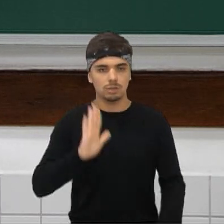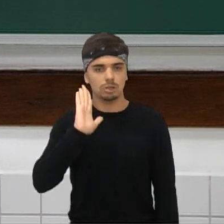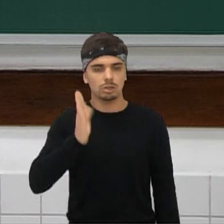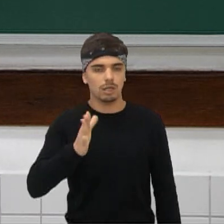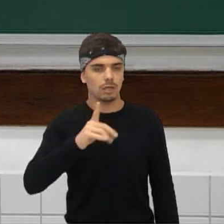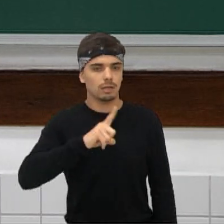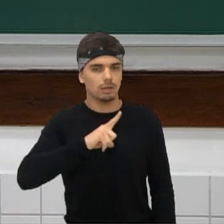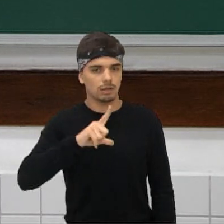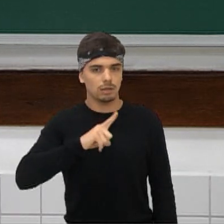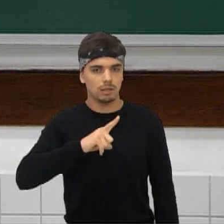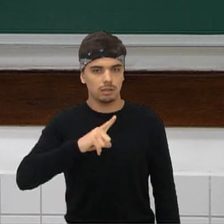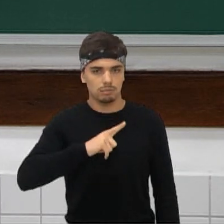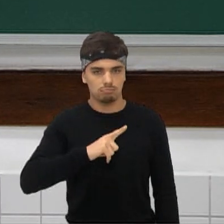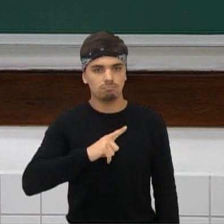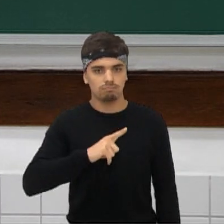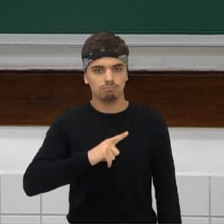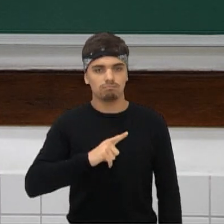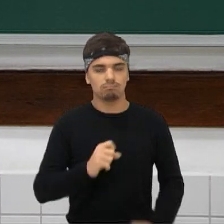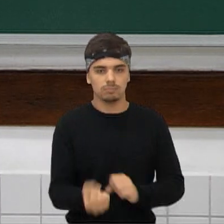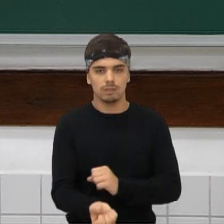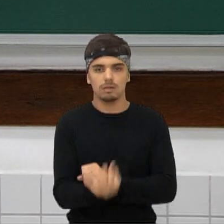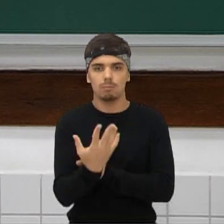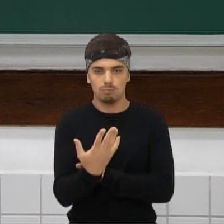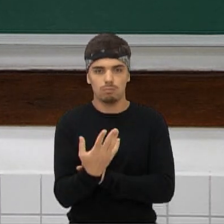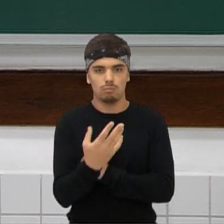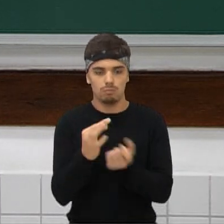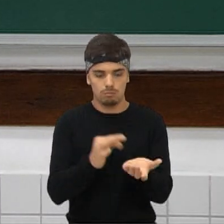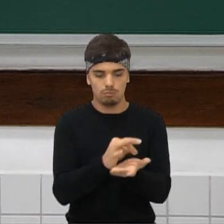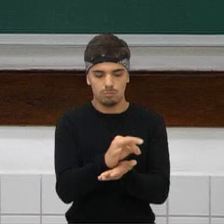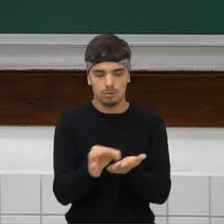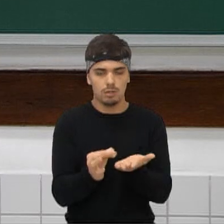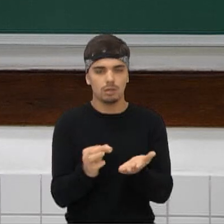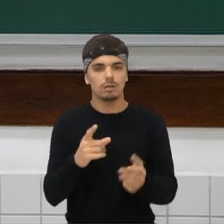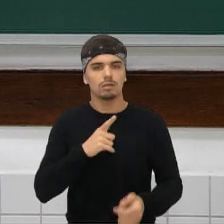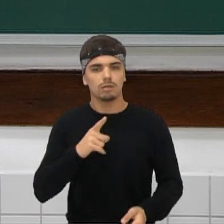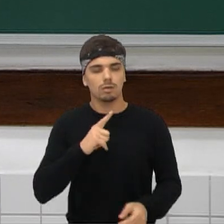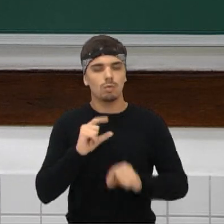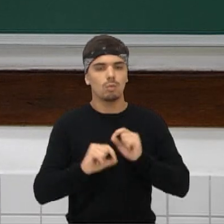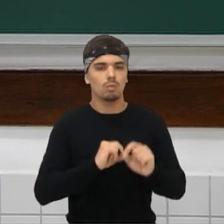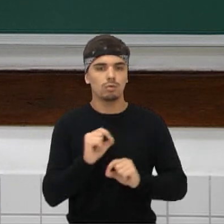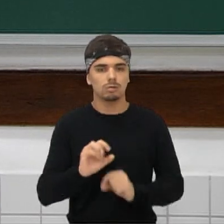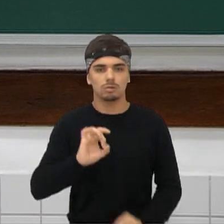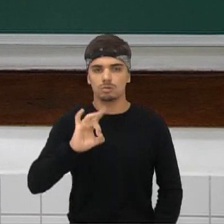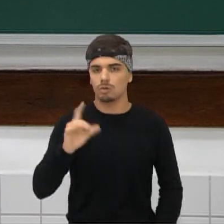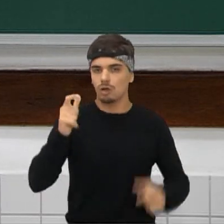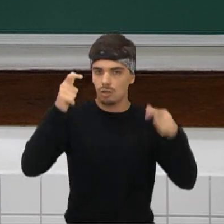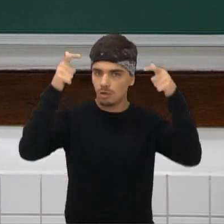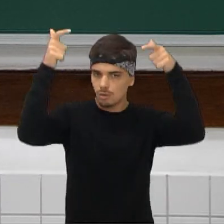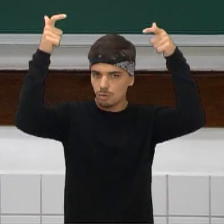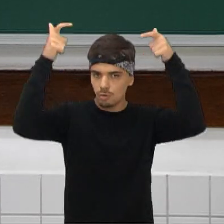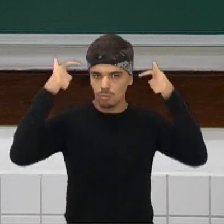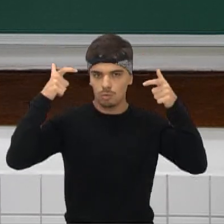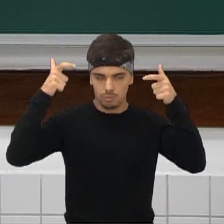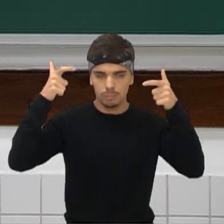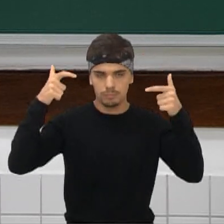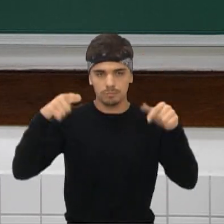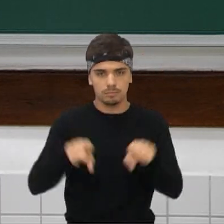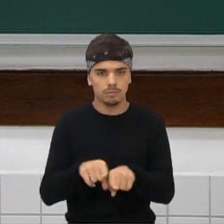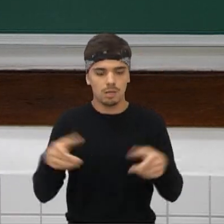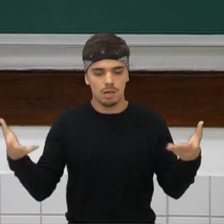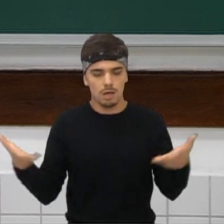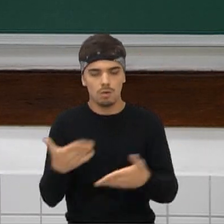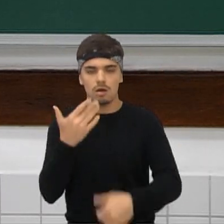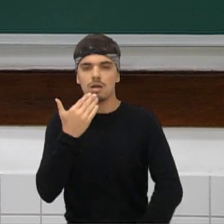né, o lançamento dessas moedas para que saísse somente coroa. Agora, ele está